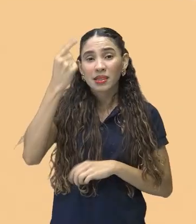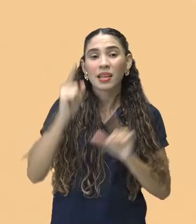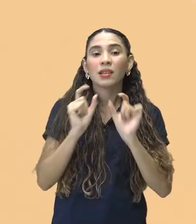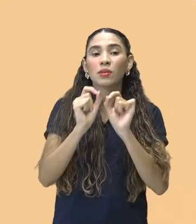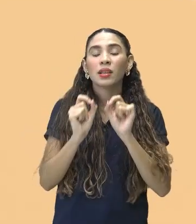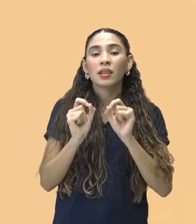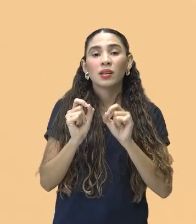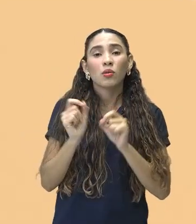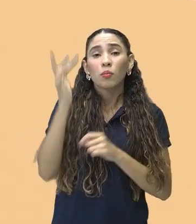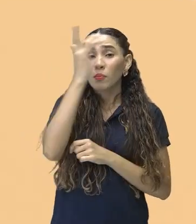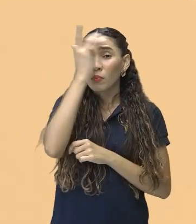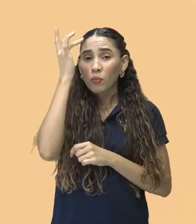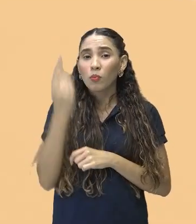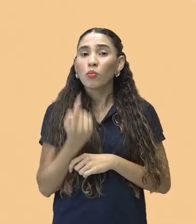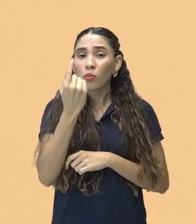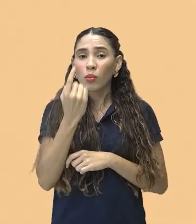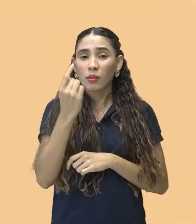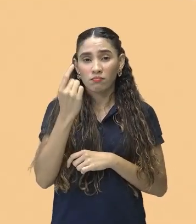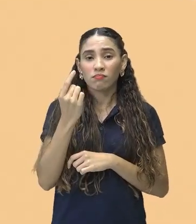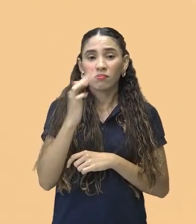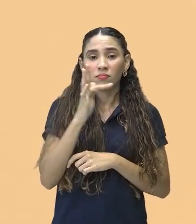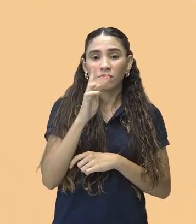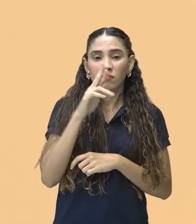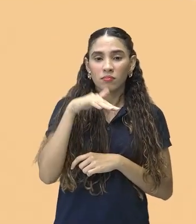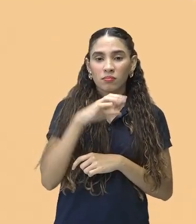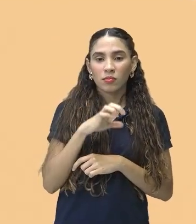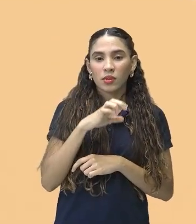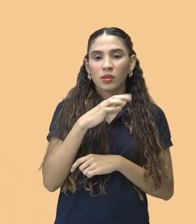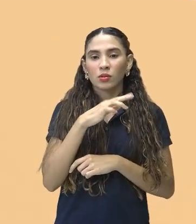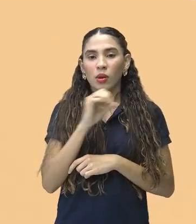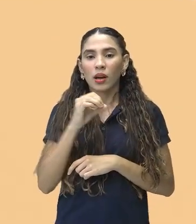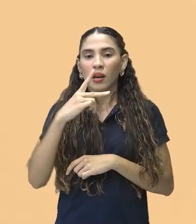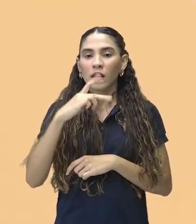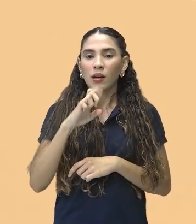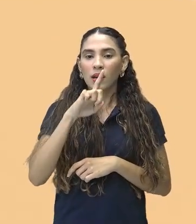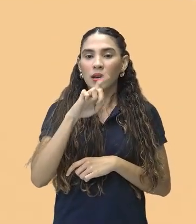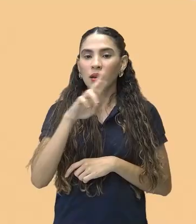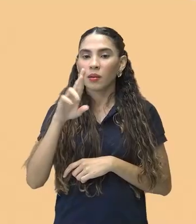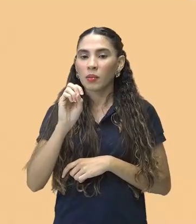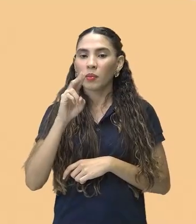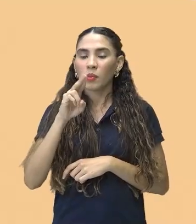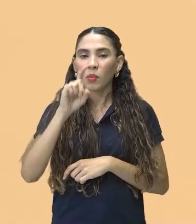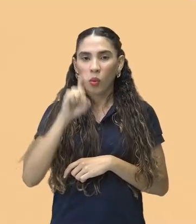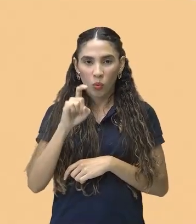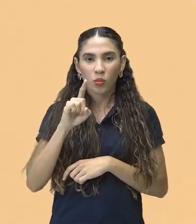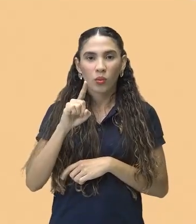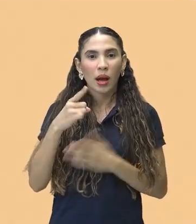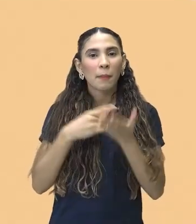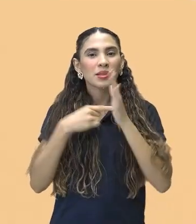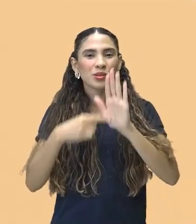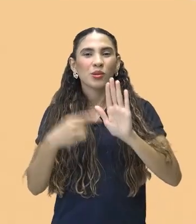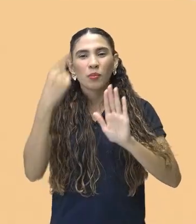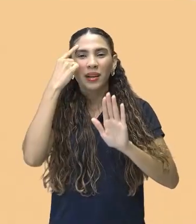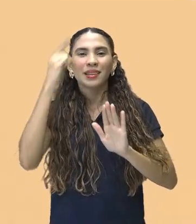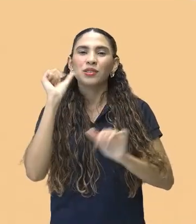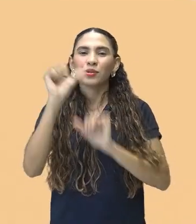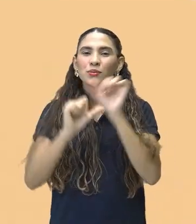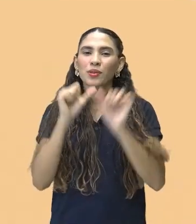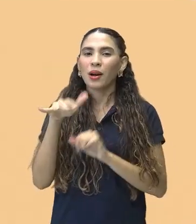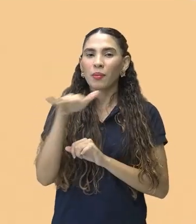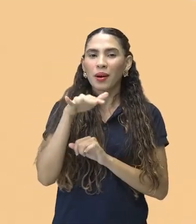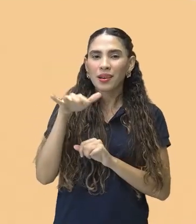um francês, François Perrault, que trouxe essa ideia de mudar uma região